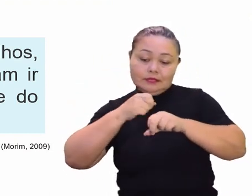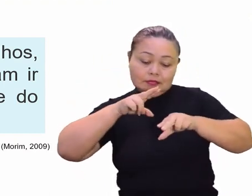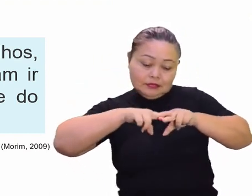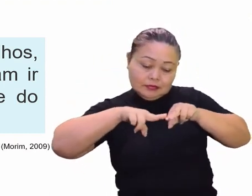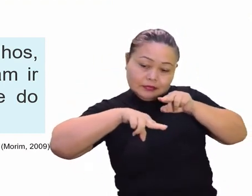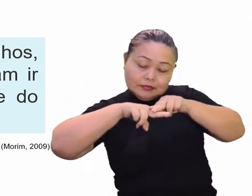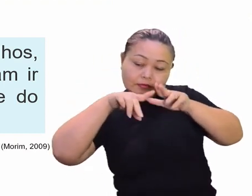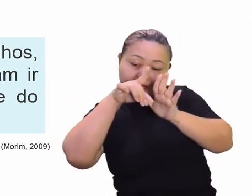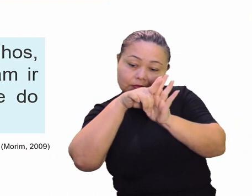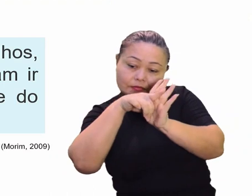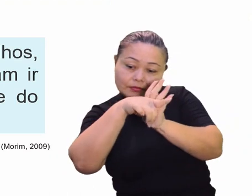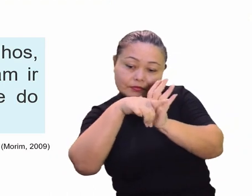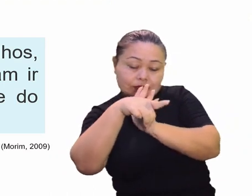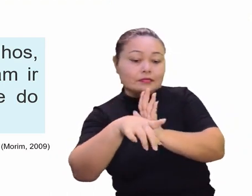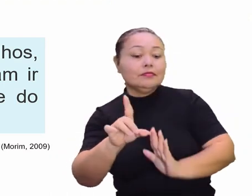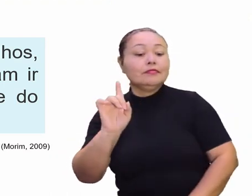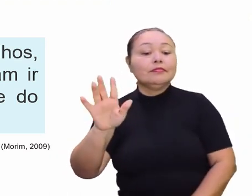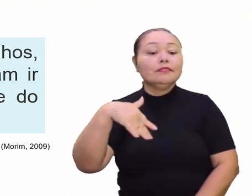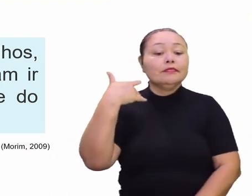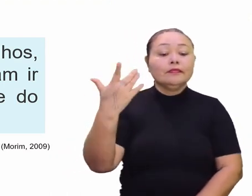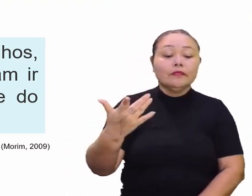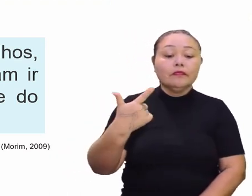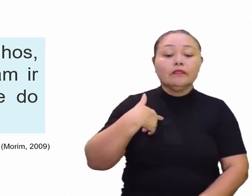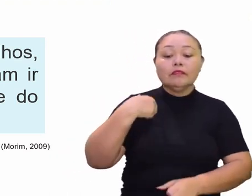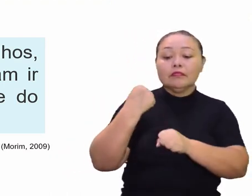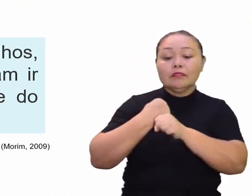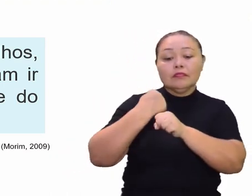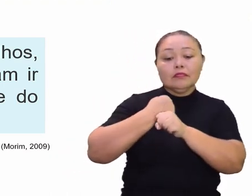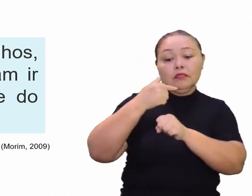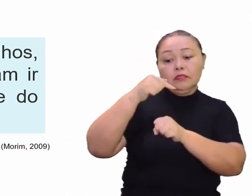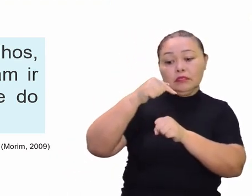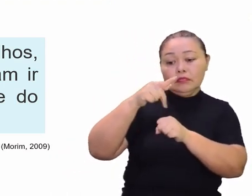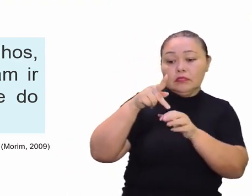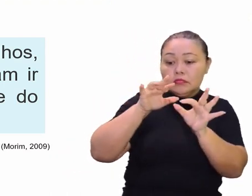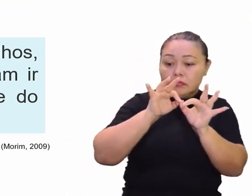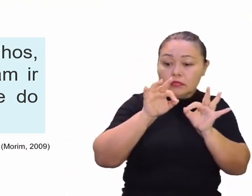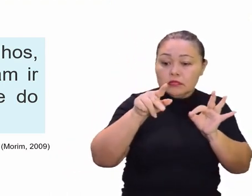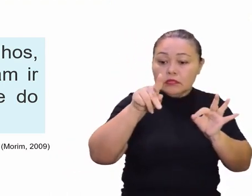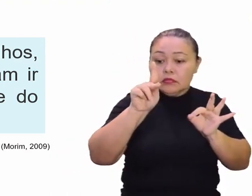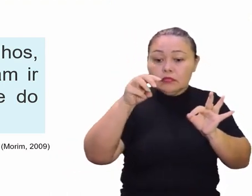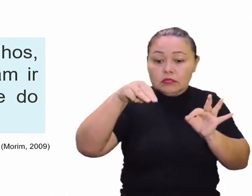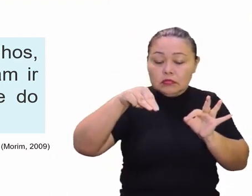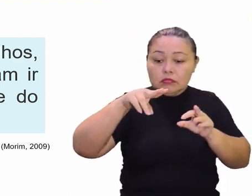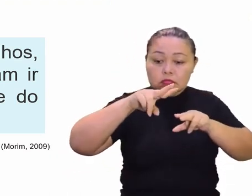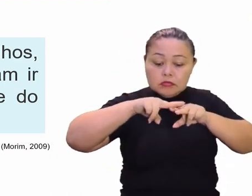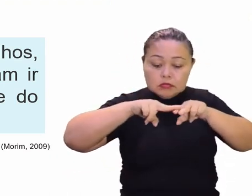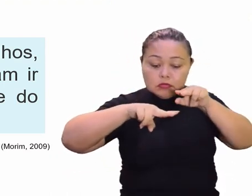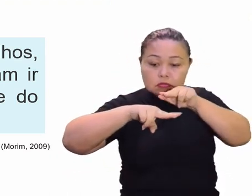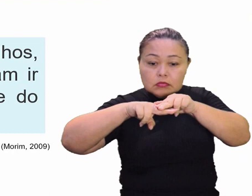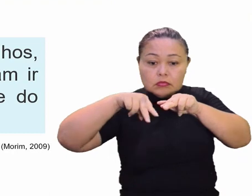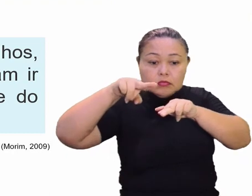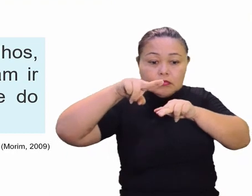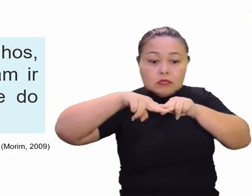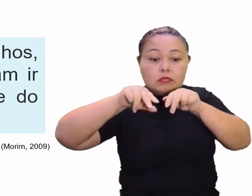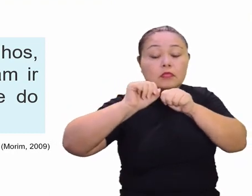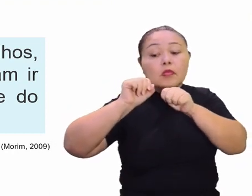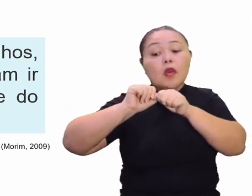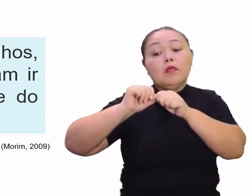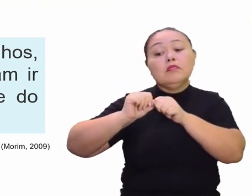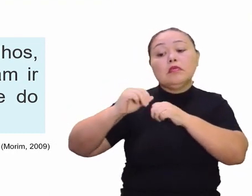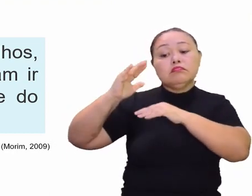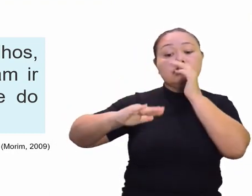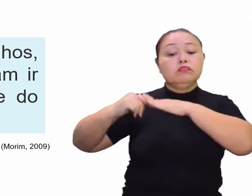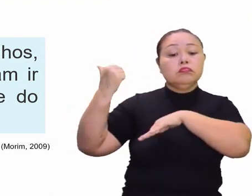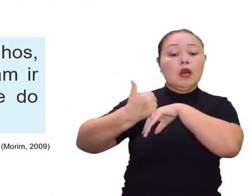da estrada de ferro Madeira Mamoré. Dessa forma, foram construídos 7 quilômetros de trilhos, mas os operários